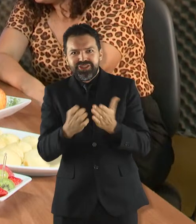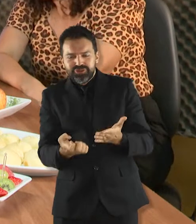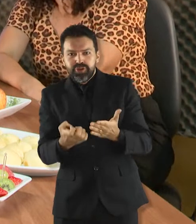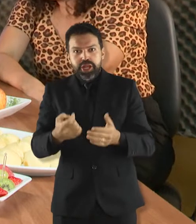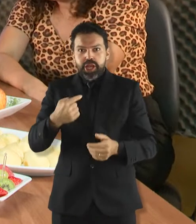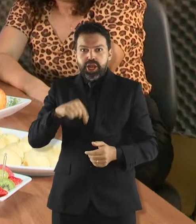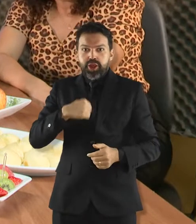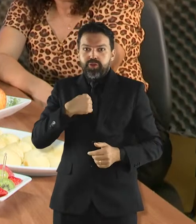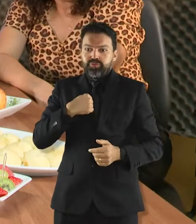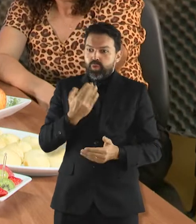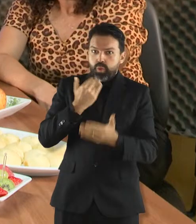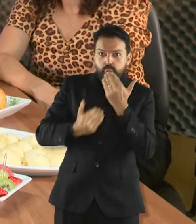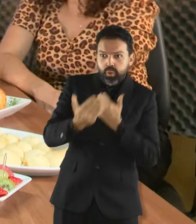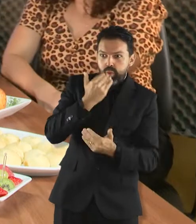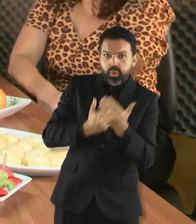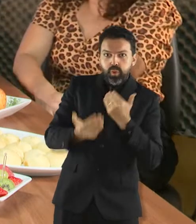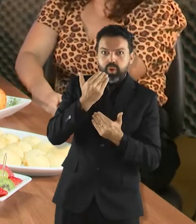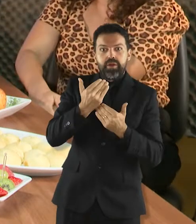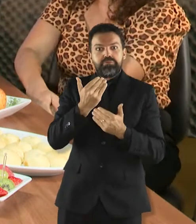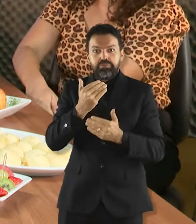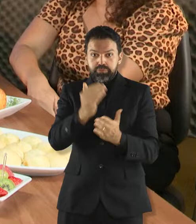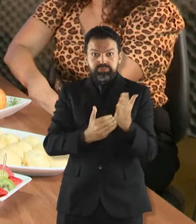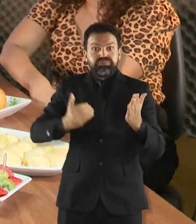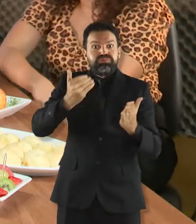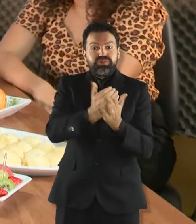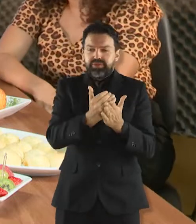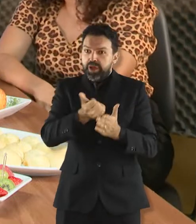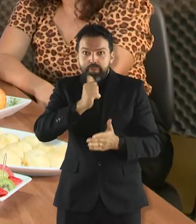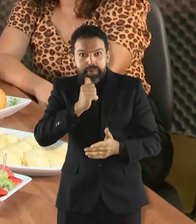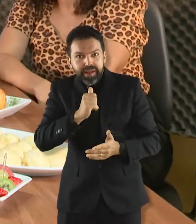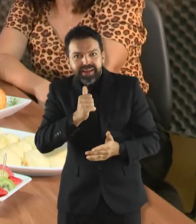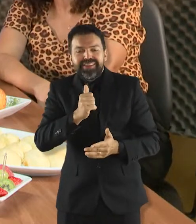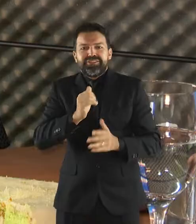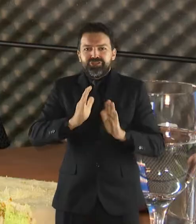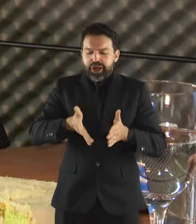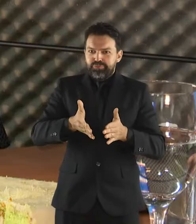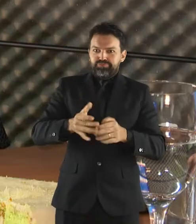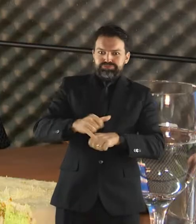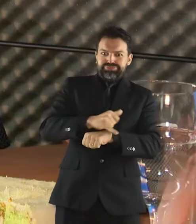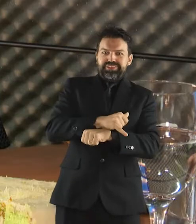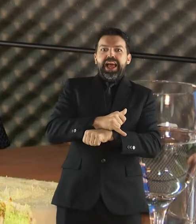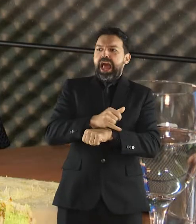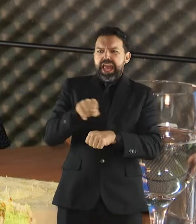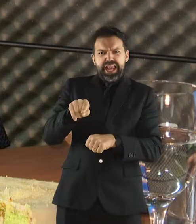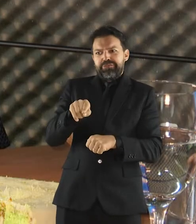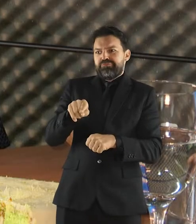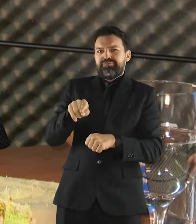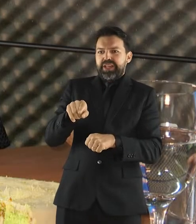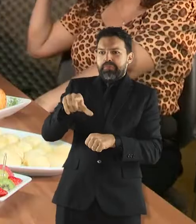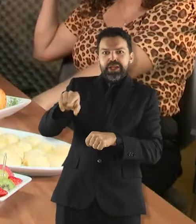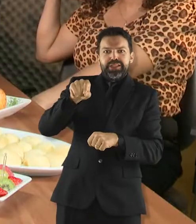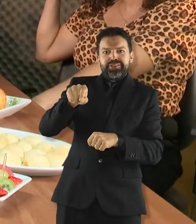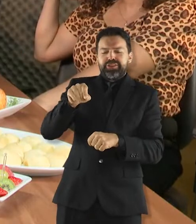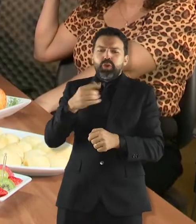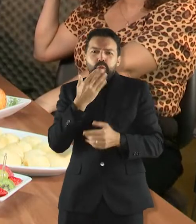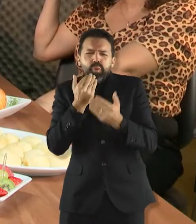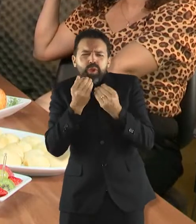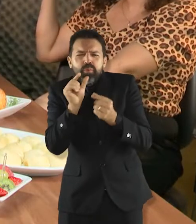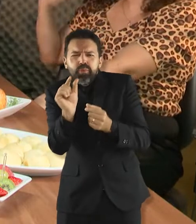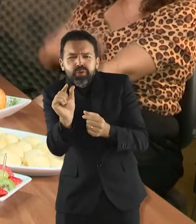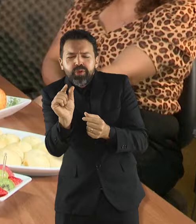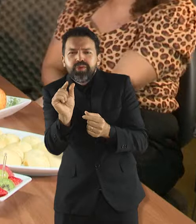aqui, já bebi. E a minha convidada aqui, a Aurilene, tá só beliscando. Por isso que você vê a diferença aqui de corpite,